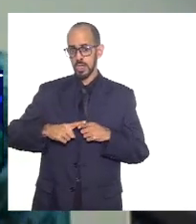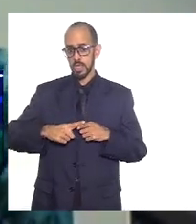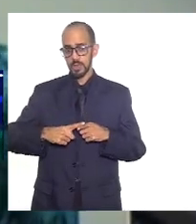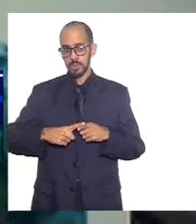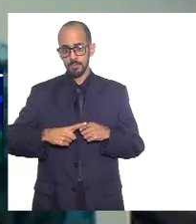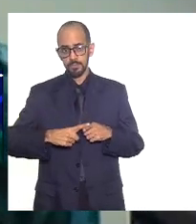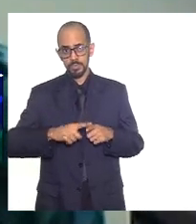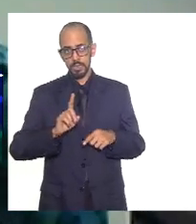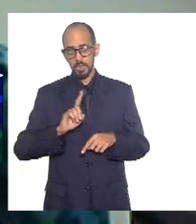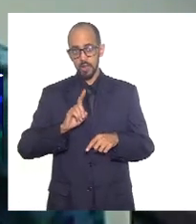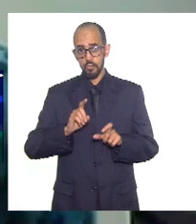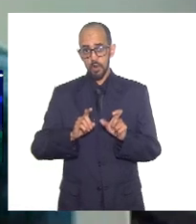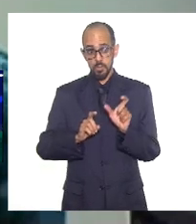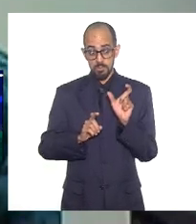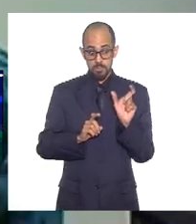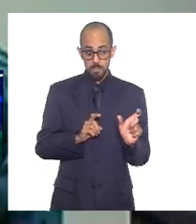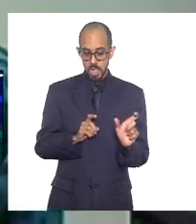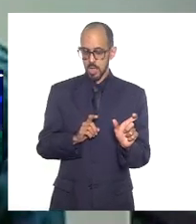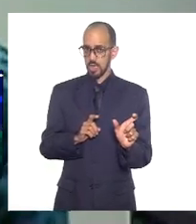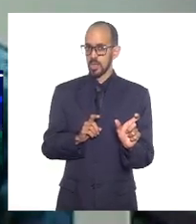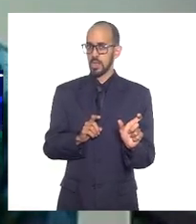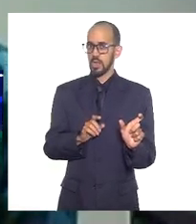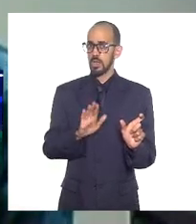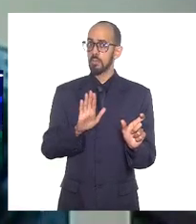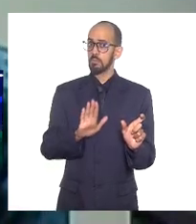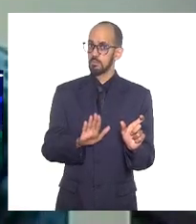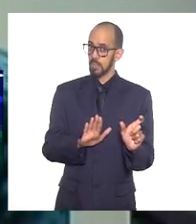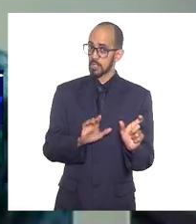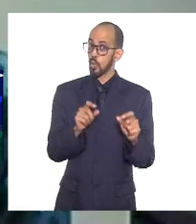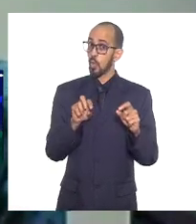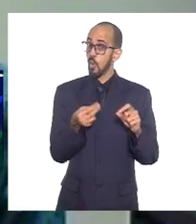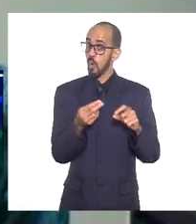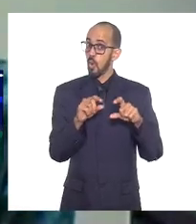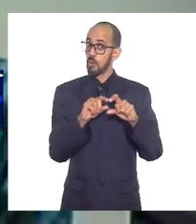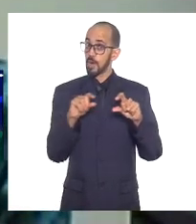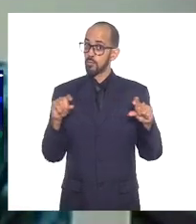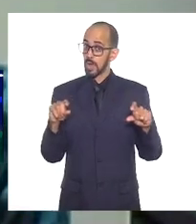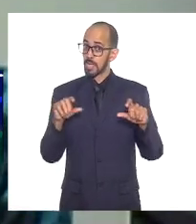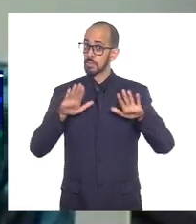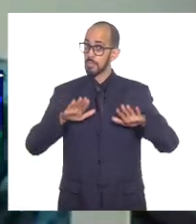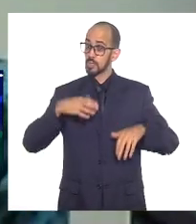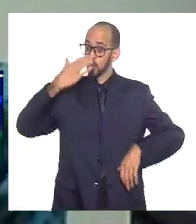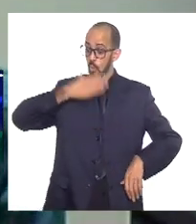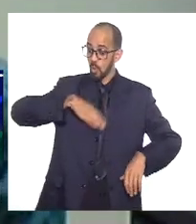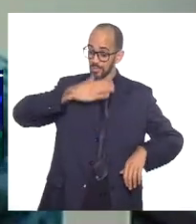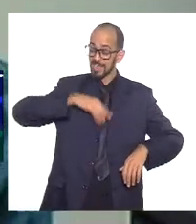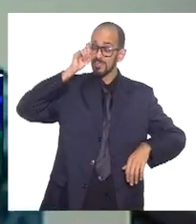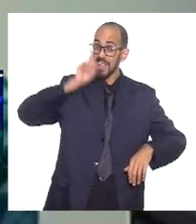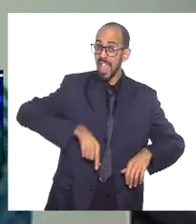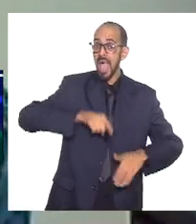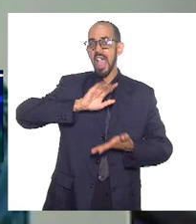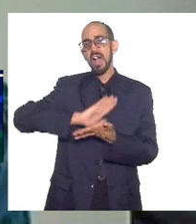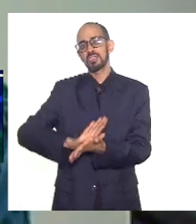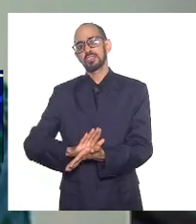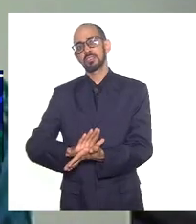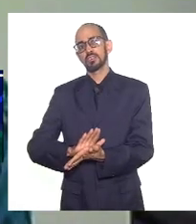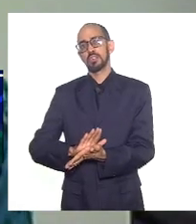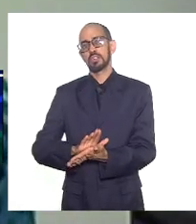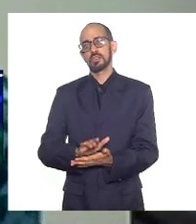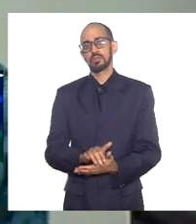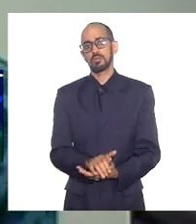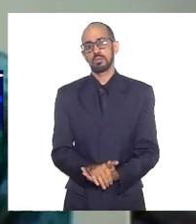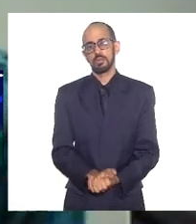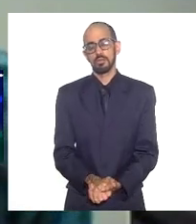sido dita uma palavra, uma frase racista, aquele comportamento foi um comportamento